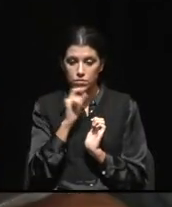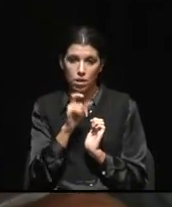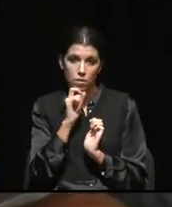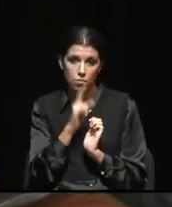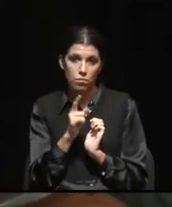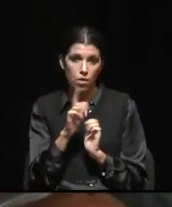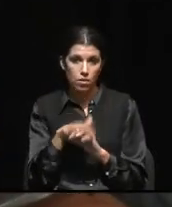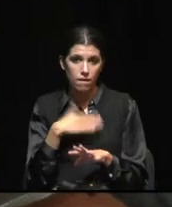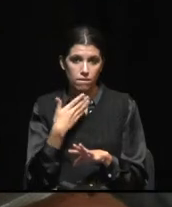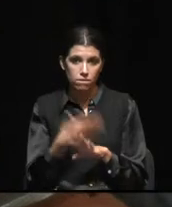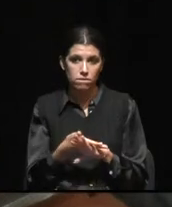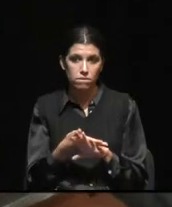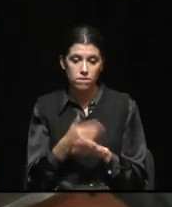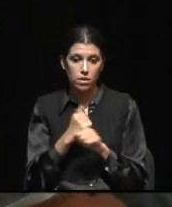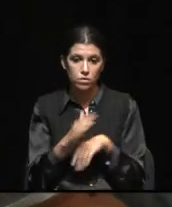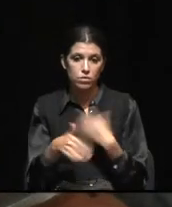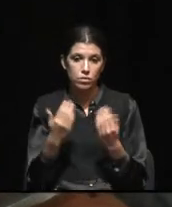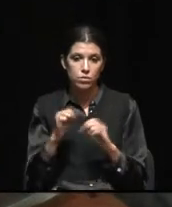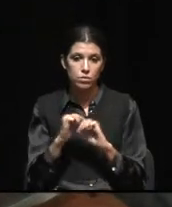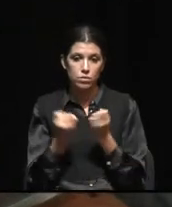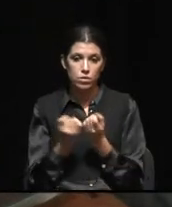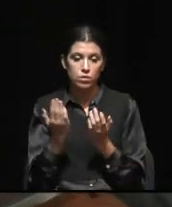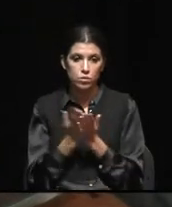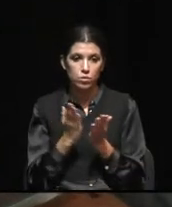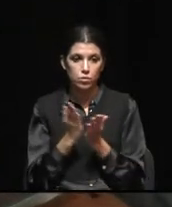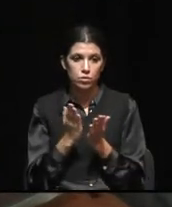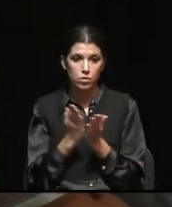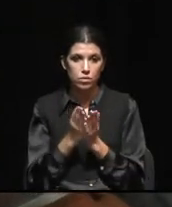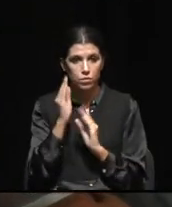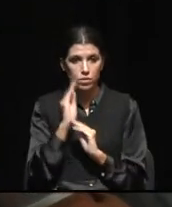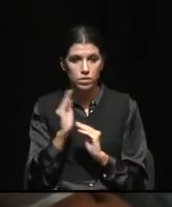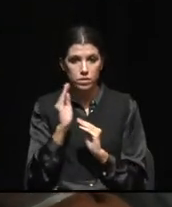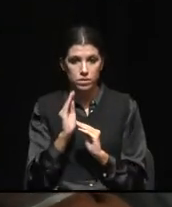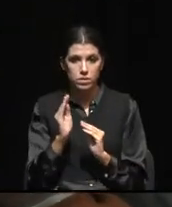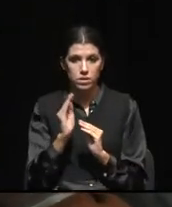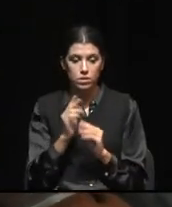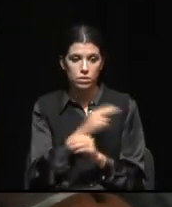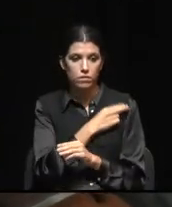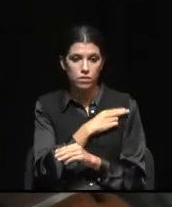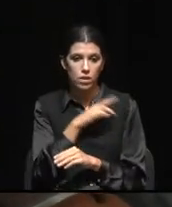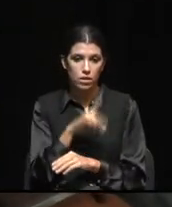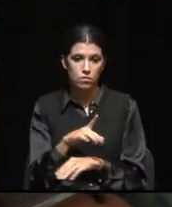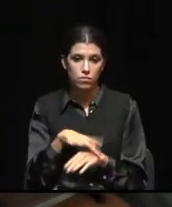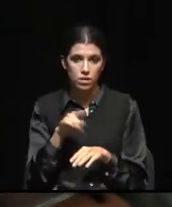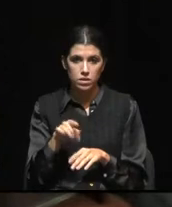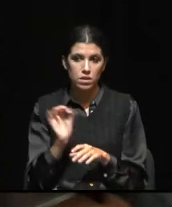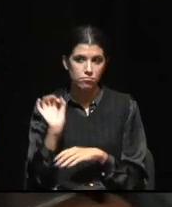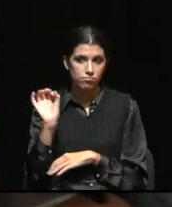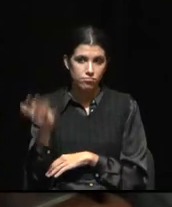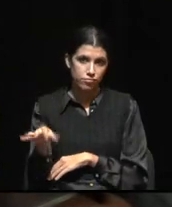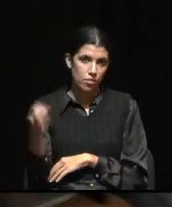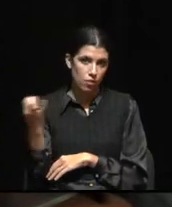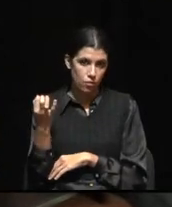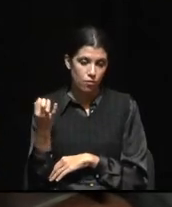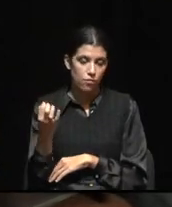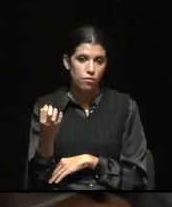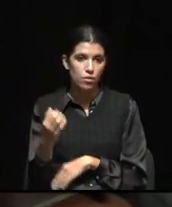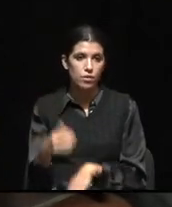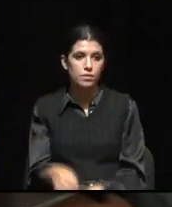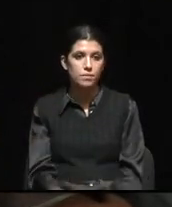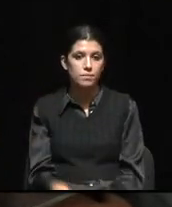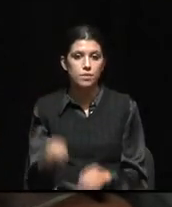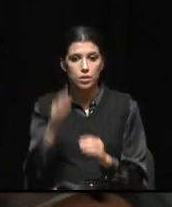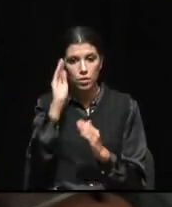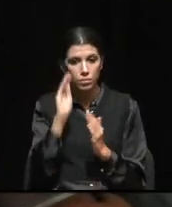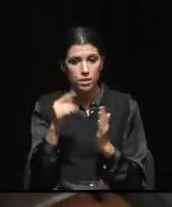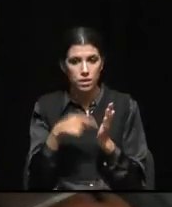usada para reforçar o a ação social escolar eh no ensino universitário em Lisboa e por isso é que deixamos esta esta nota também na